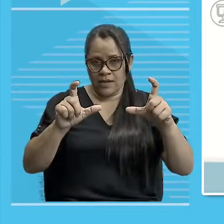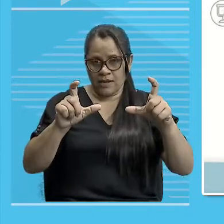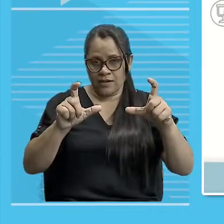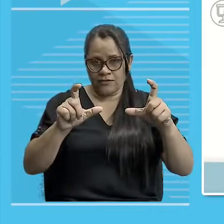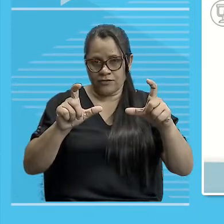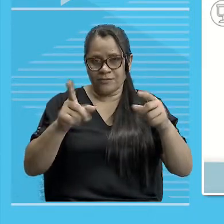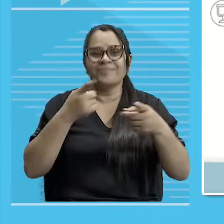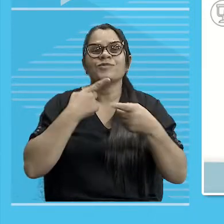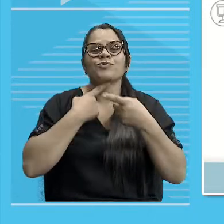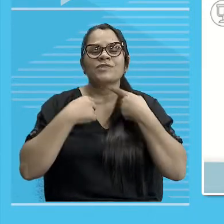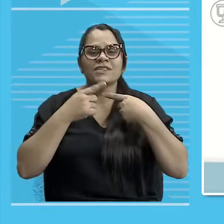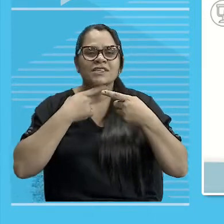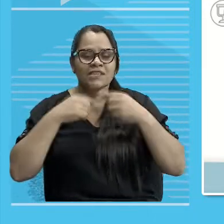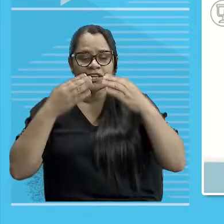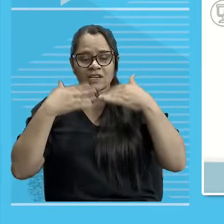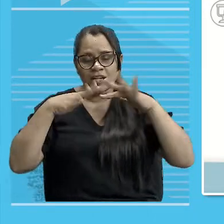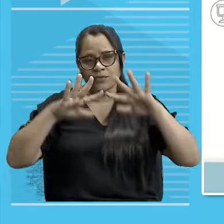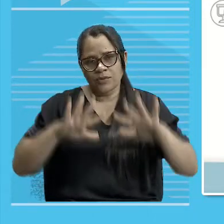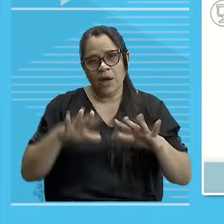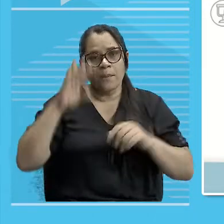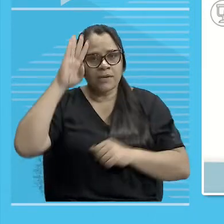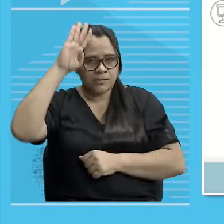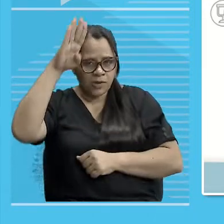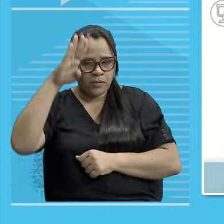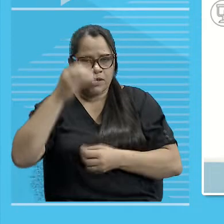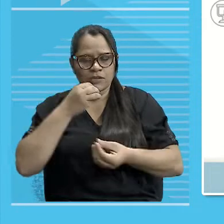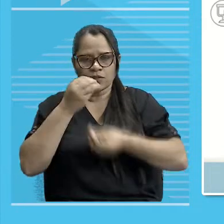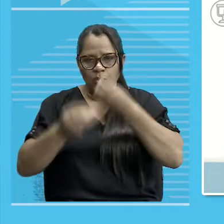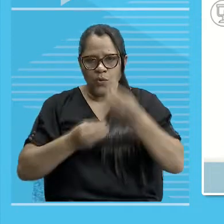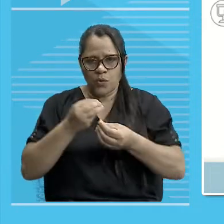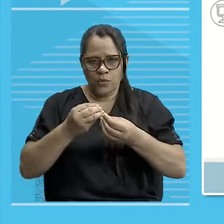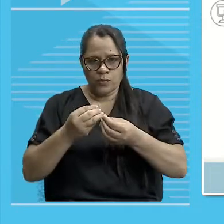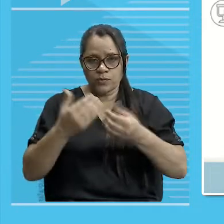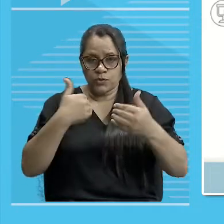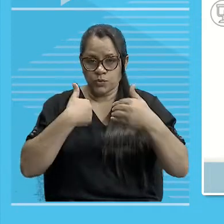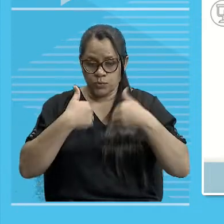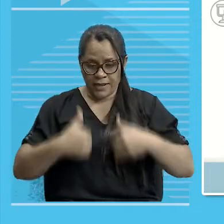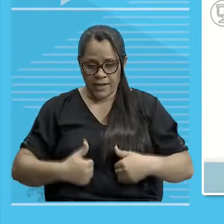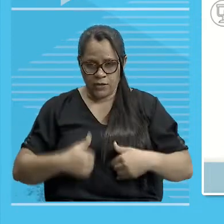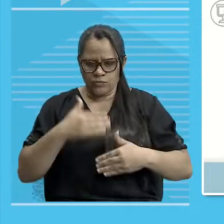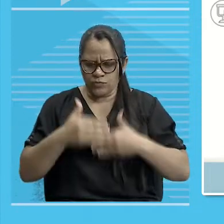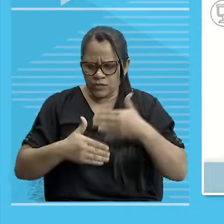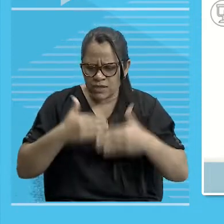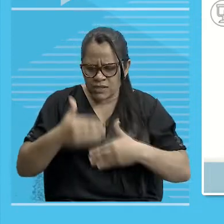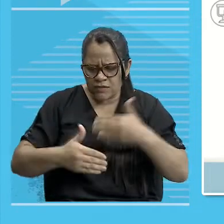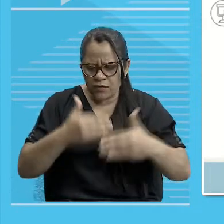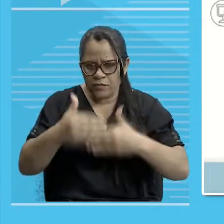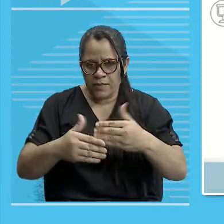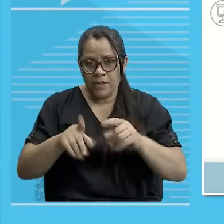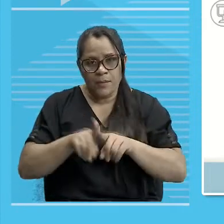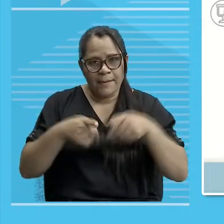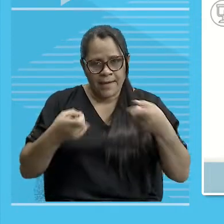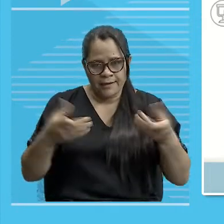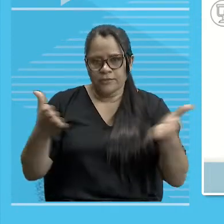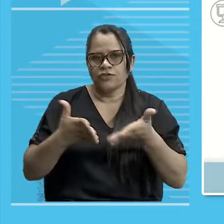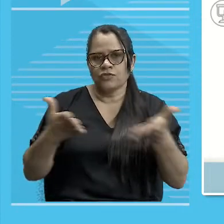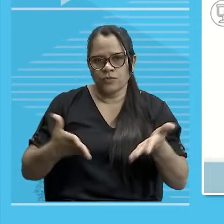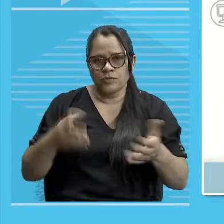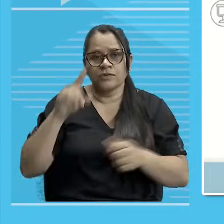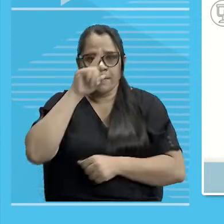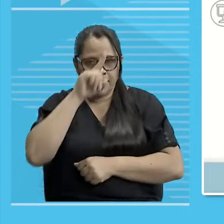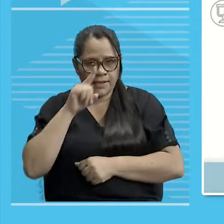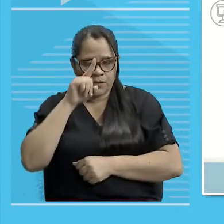desejos é absolutamente natural, principalmente no período da puberdade. Hoje é que a coisa está mais cedo, né?